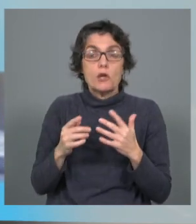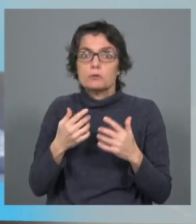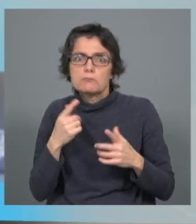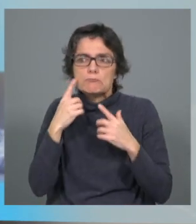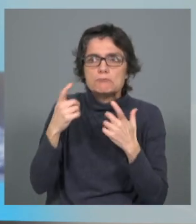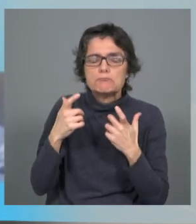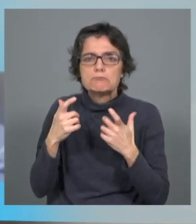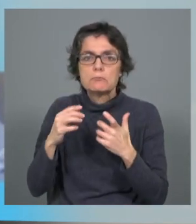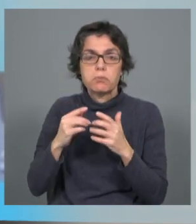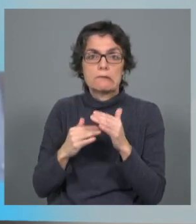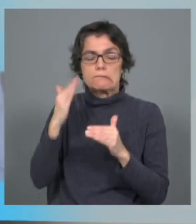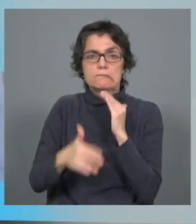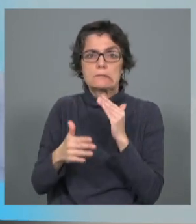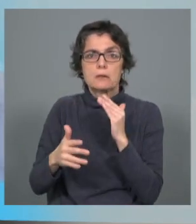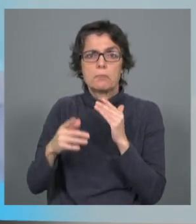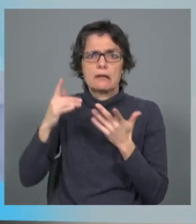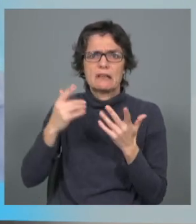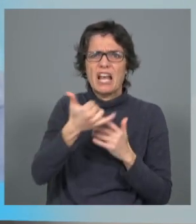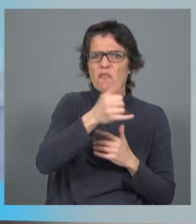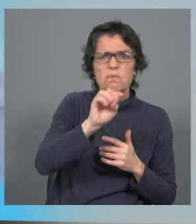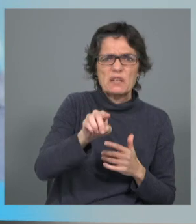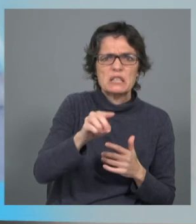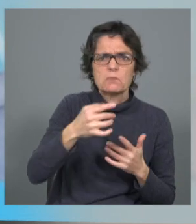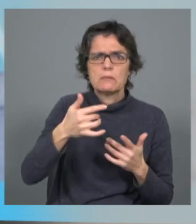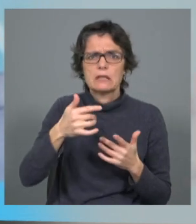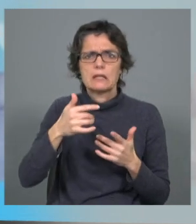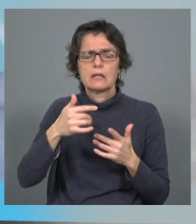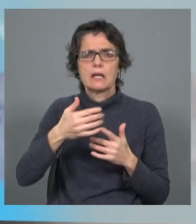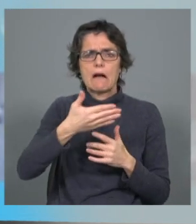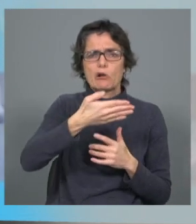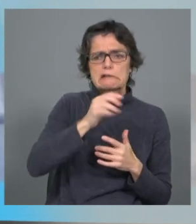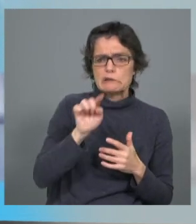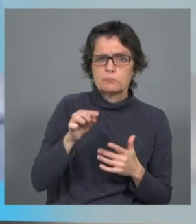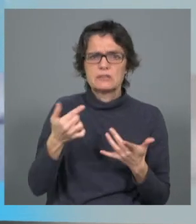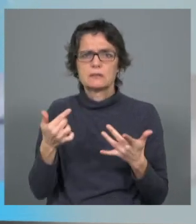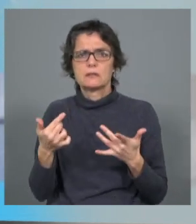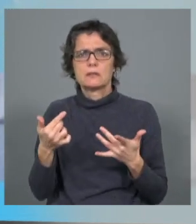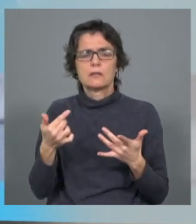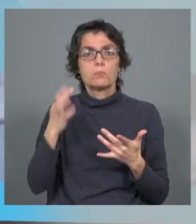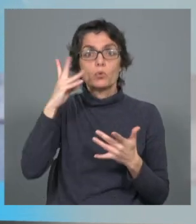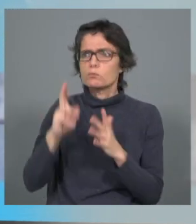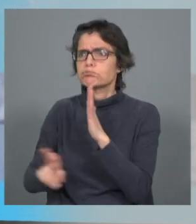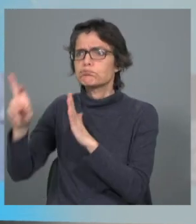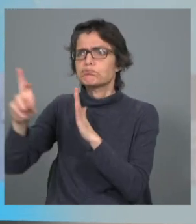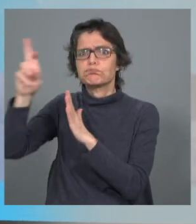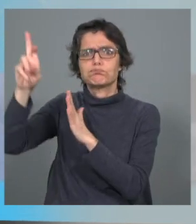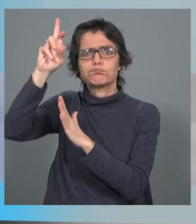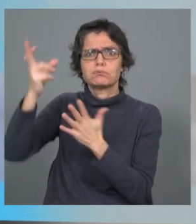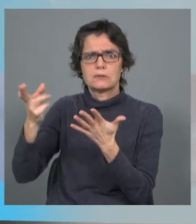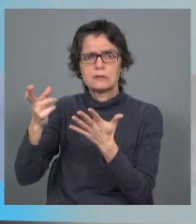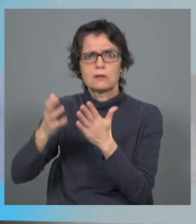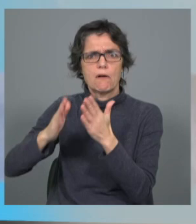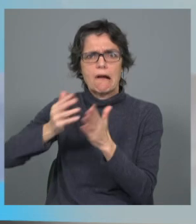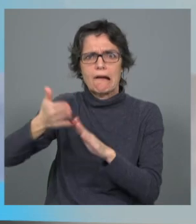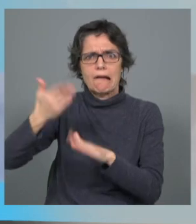de repente passámos quase aos 20 mil, não é? Chegamos aos 17 mil, a tocar nos 18 mil, se não me engano, em